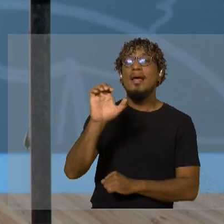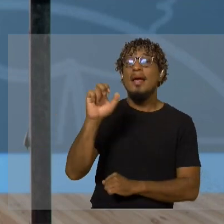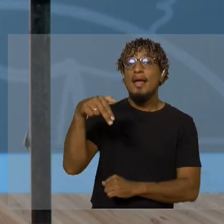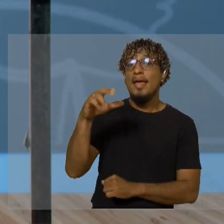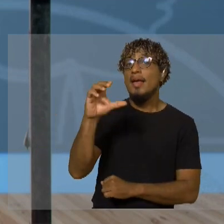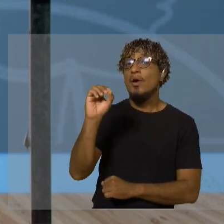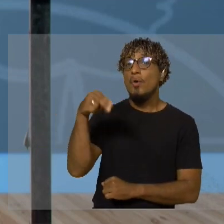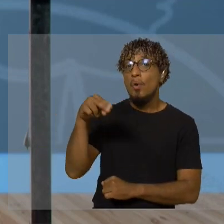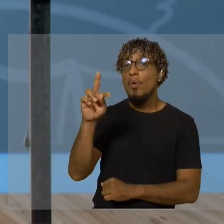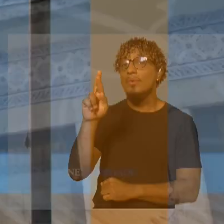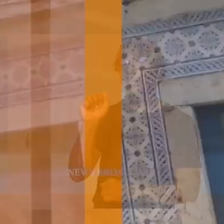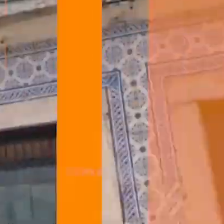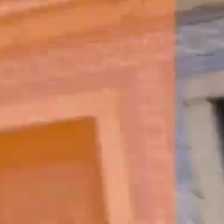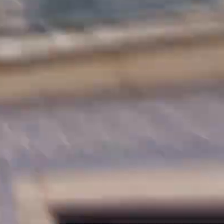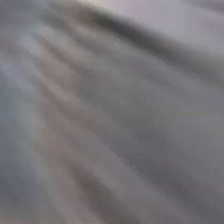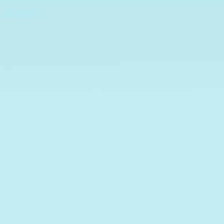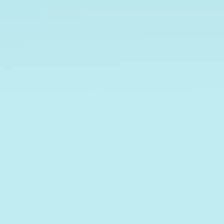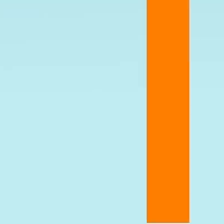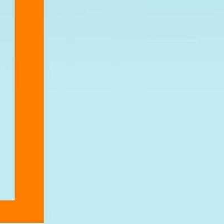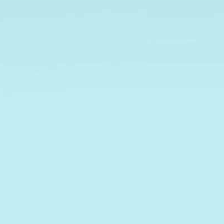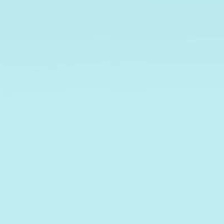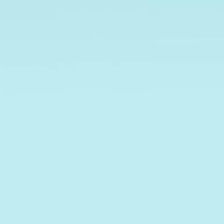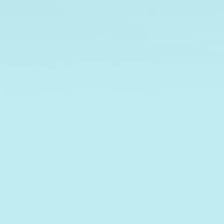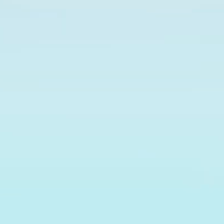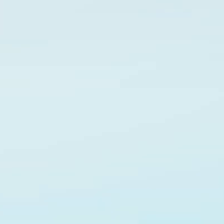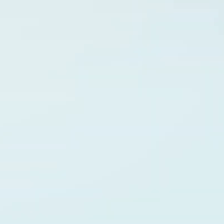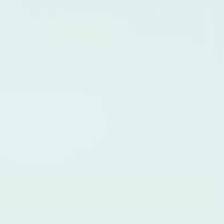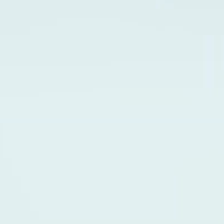encontrados e perdidos. Tchau!